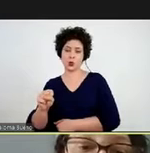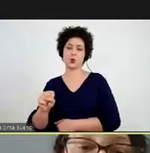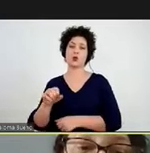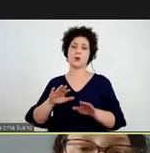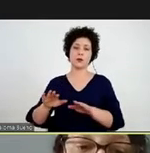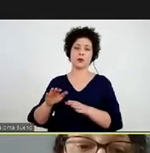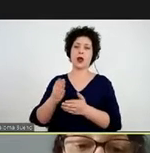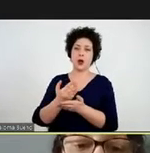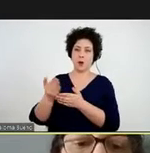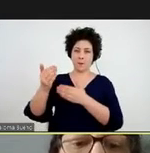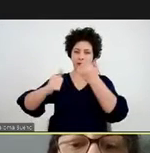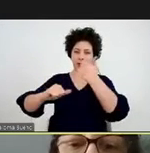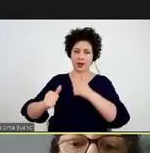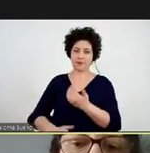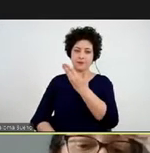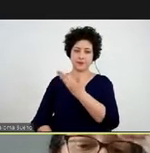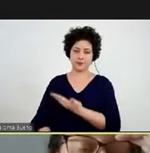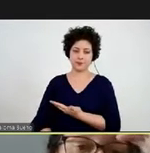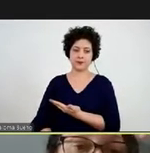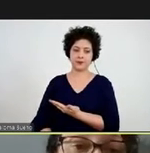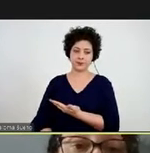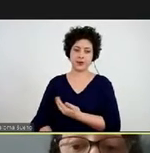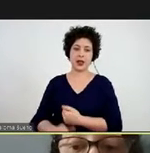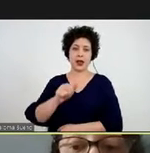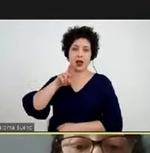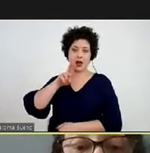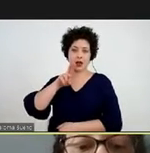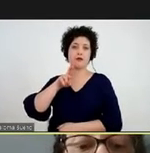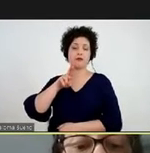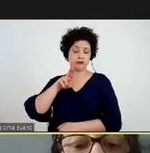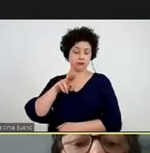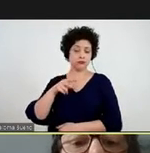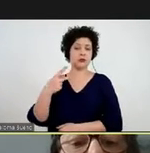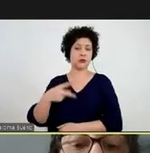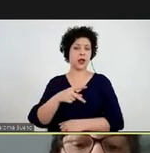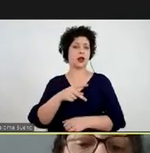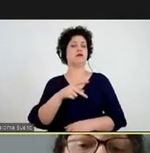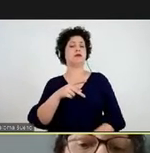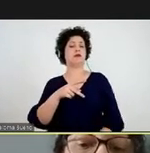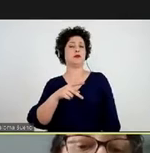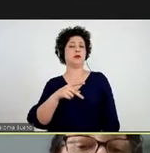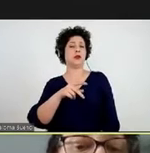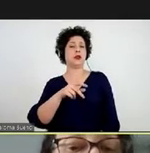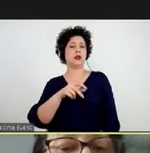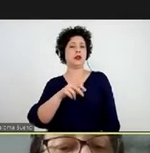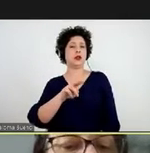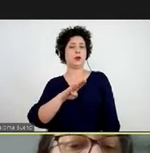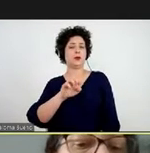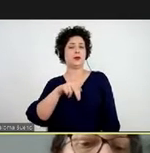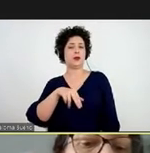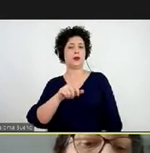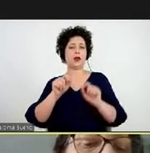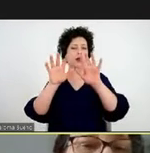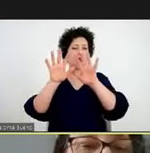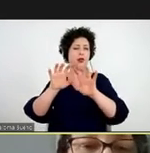análises por elas, então. Então, Ar, de Rubens Gershman, apresenta-se predominantemente azulada,